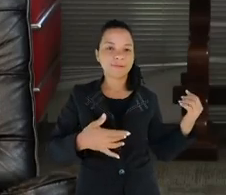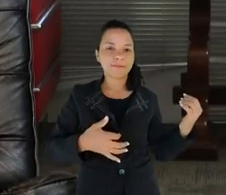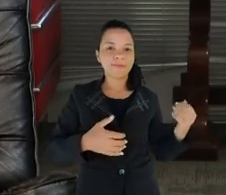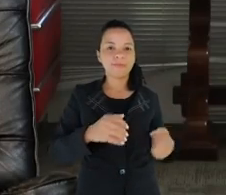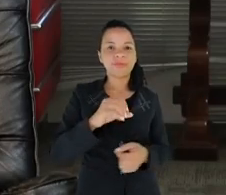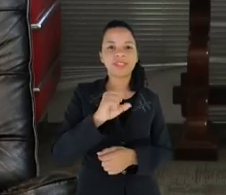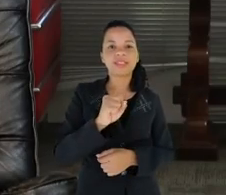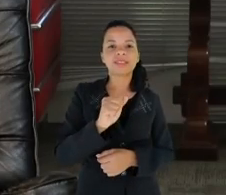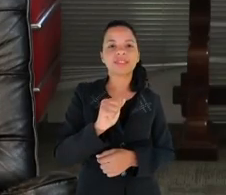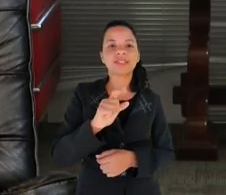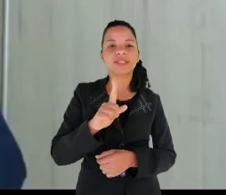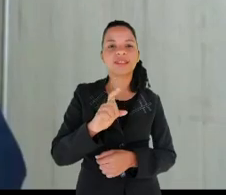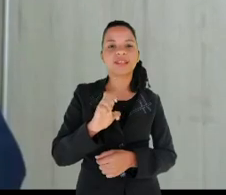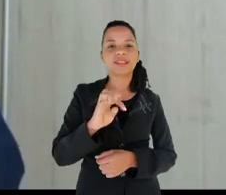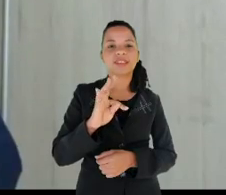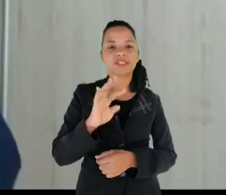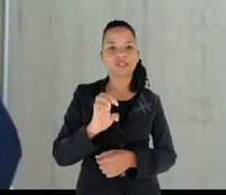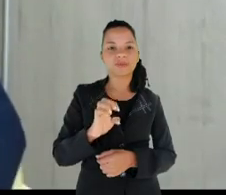Moreira.